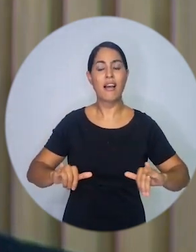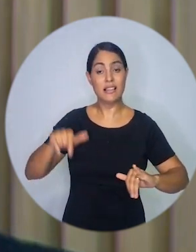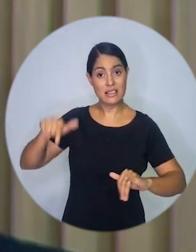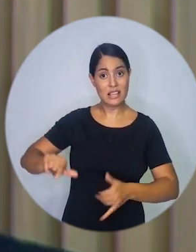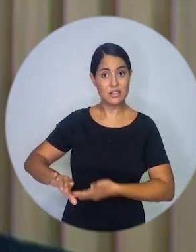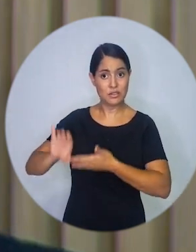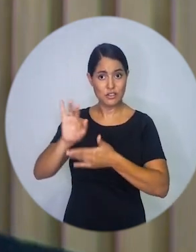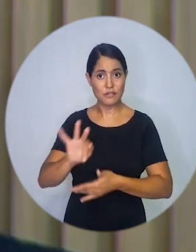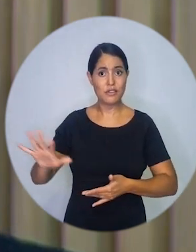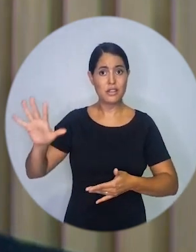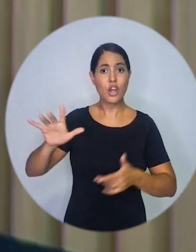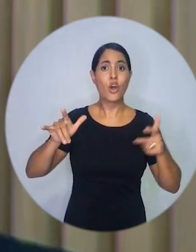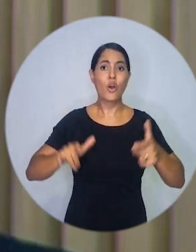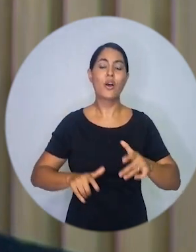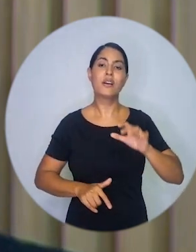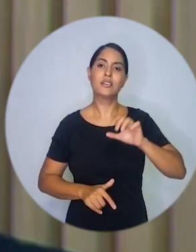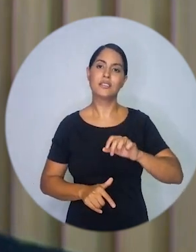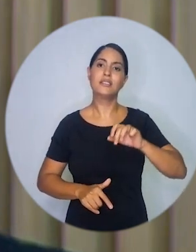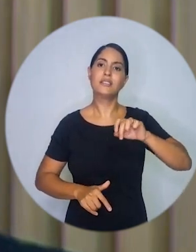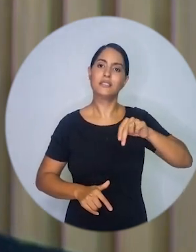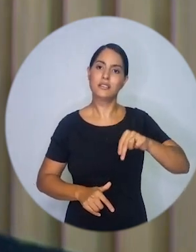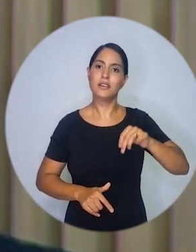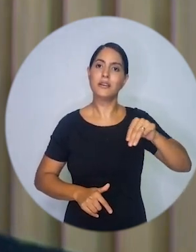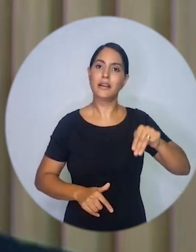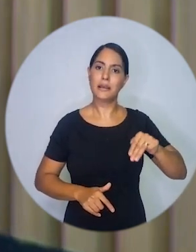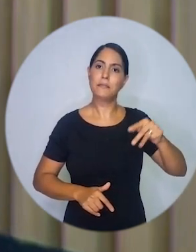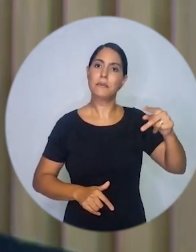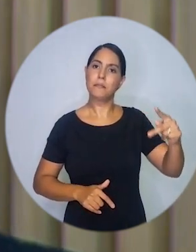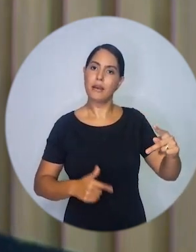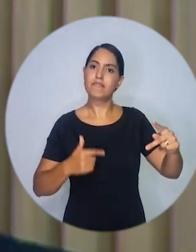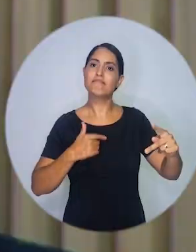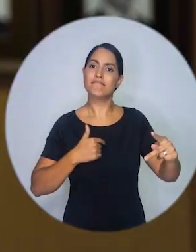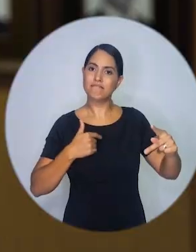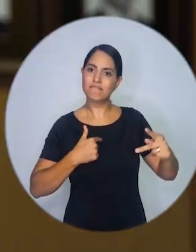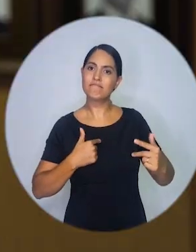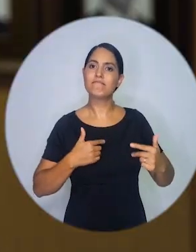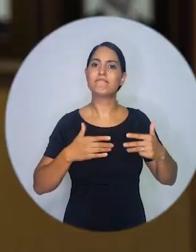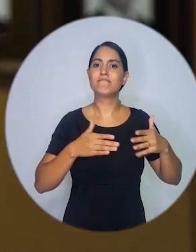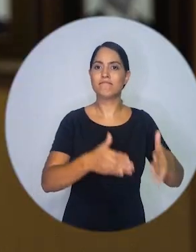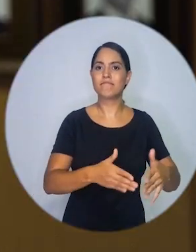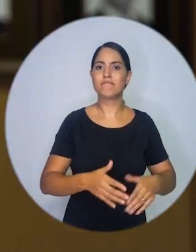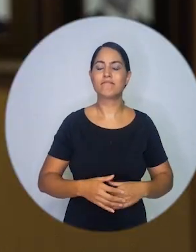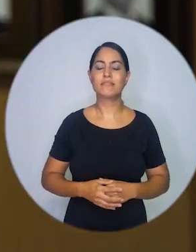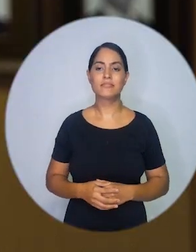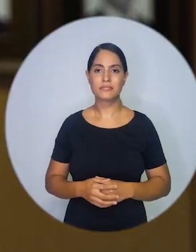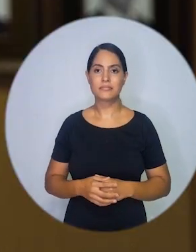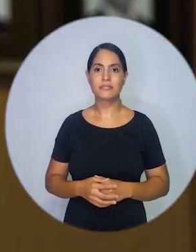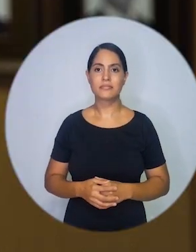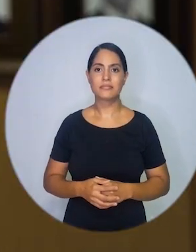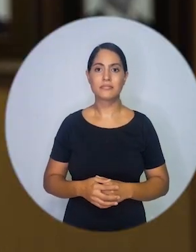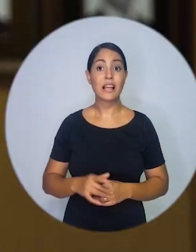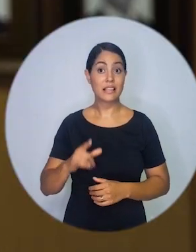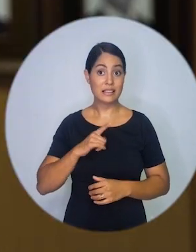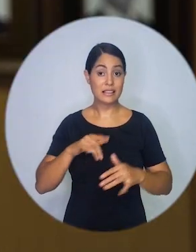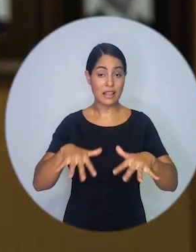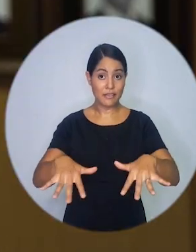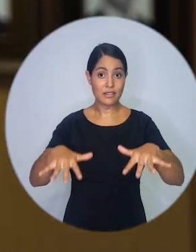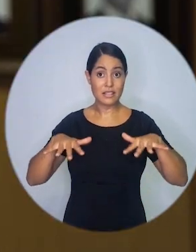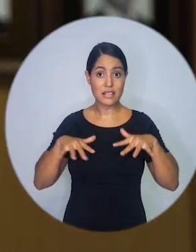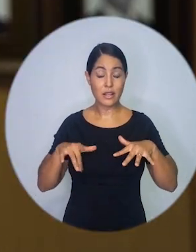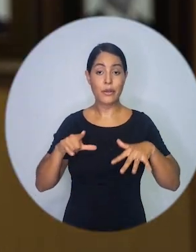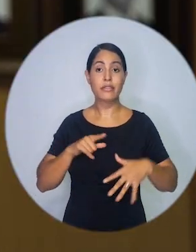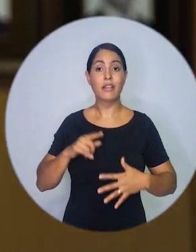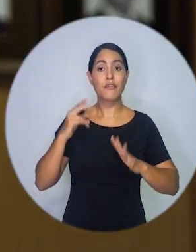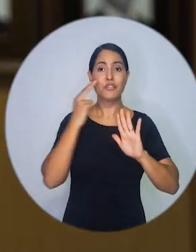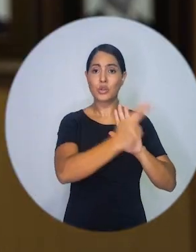pautas desse Conselho Federal no Conselho Nacional do Ministério Público. Ainda durante a sessão, também foram eleitos os